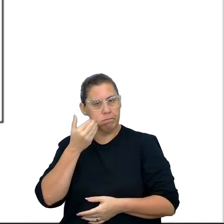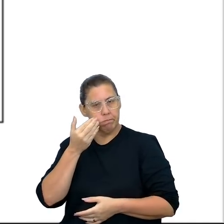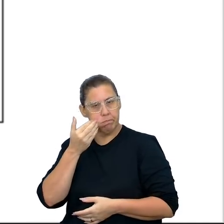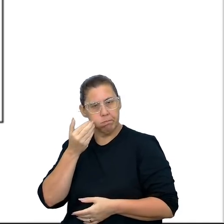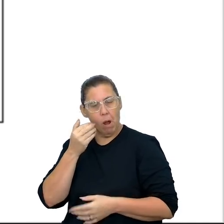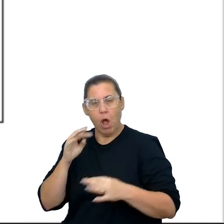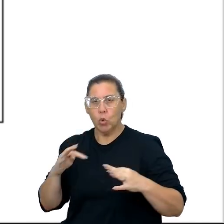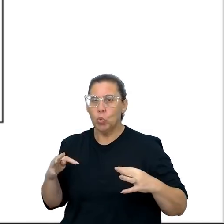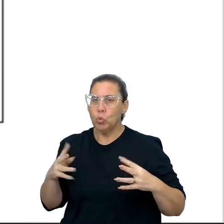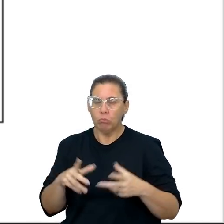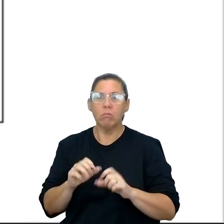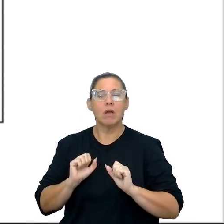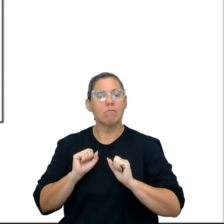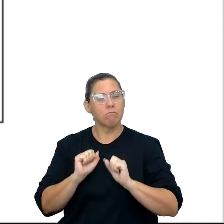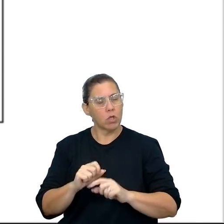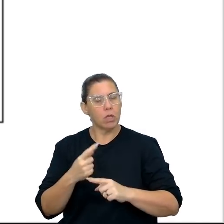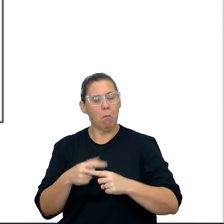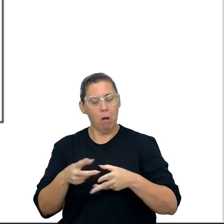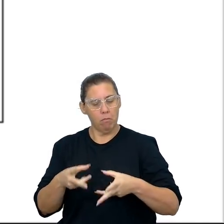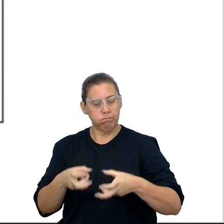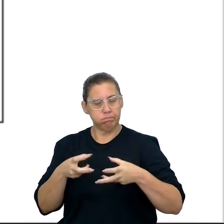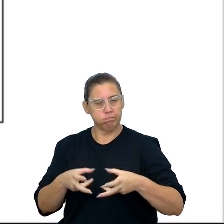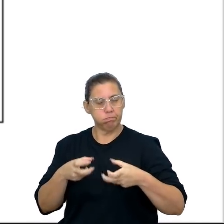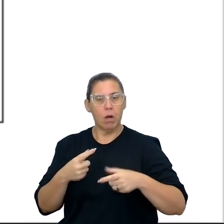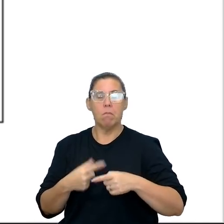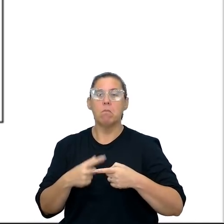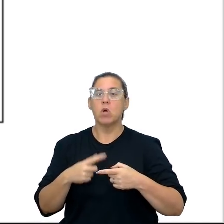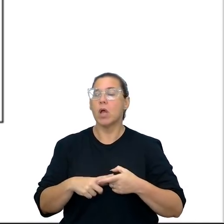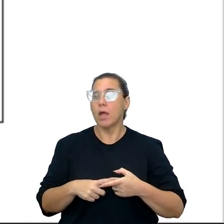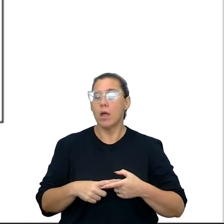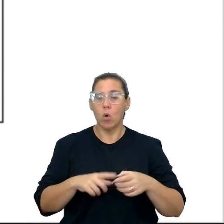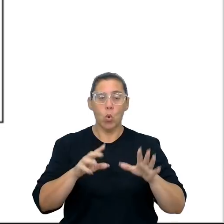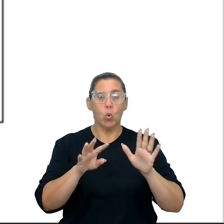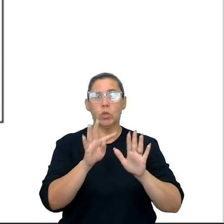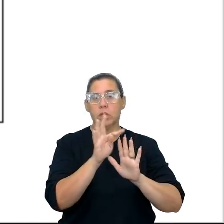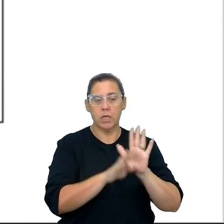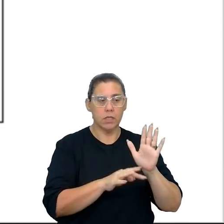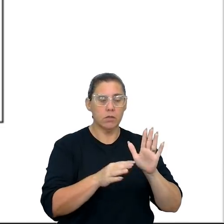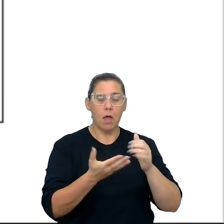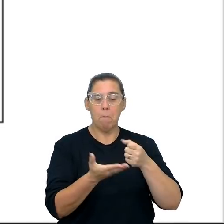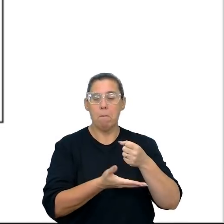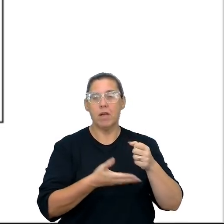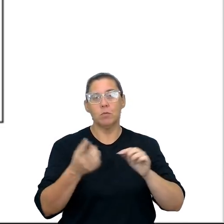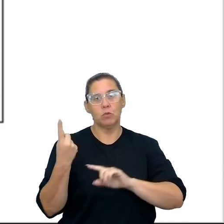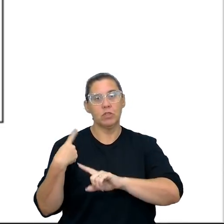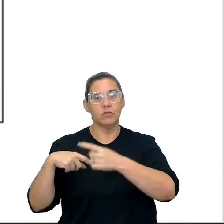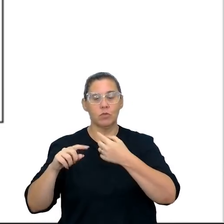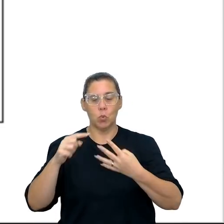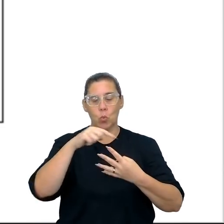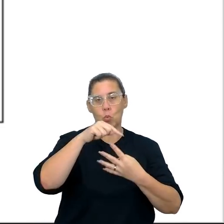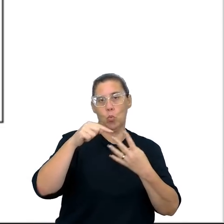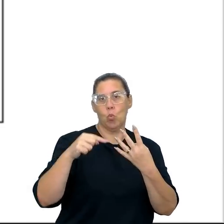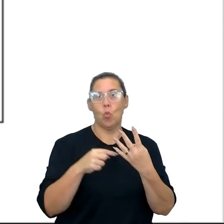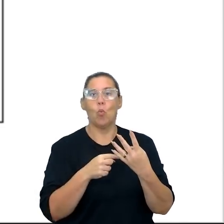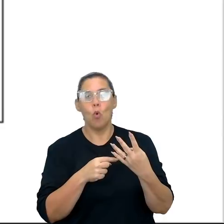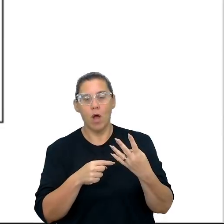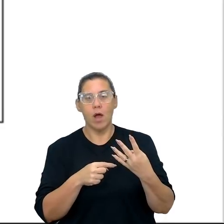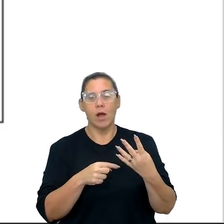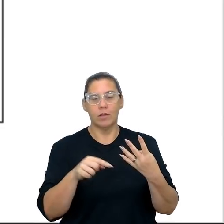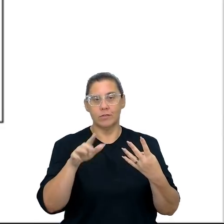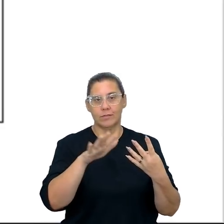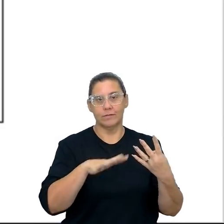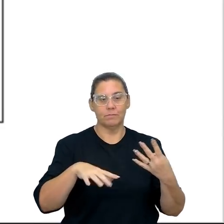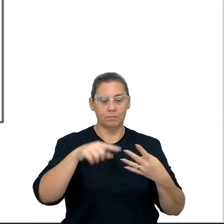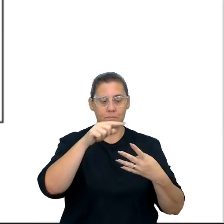máximo que você puder, né? Porque esse texto aqui que a gente está vendo, ele vai ser a base para o desenvolvimento dos quatro itens da aula,